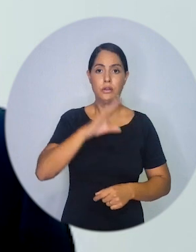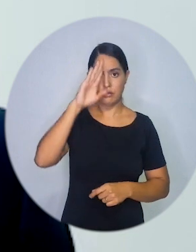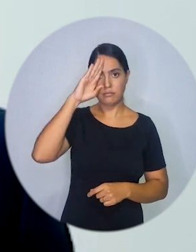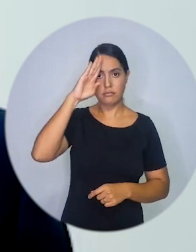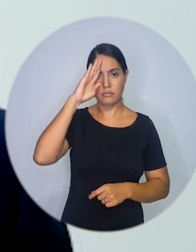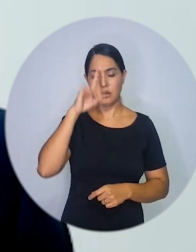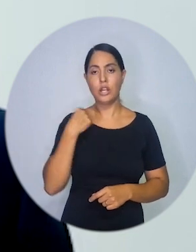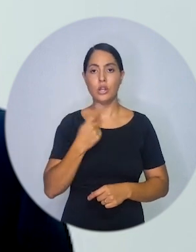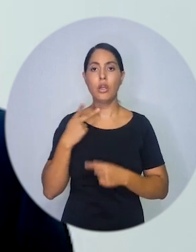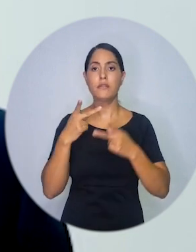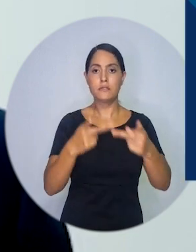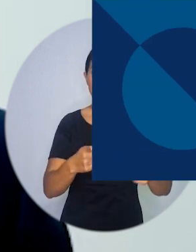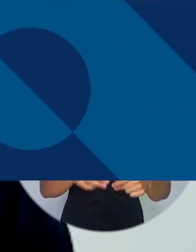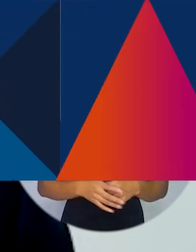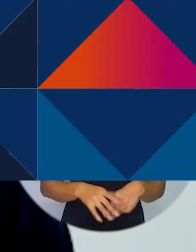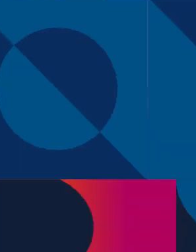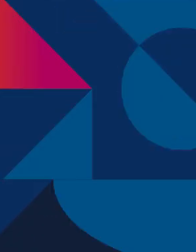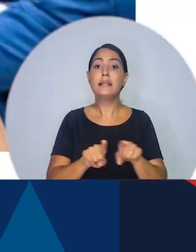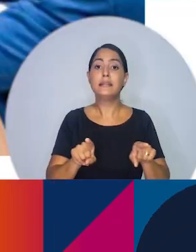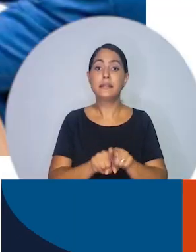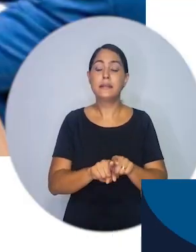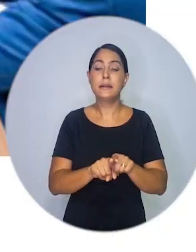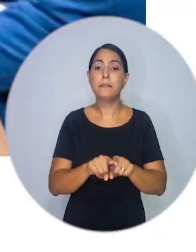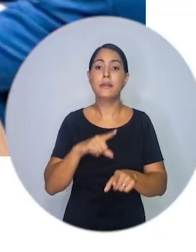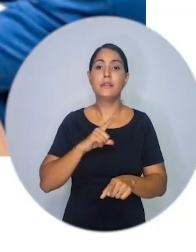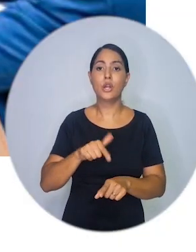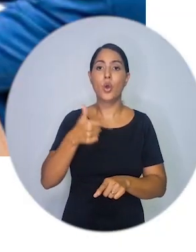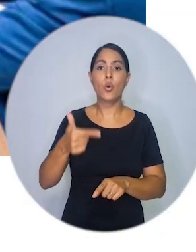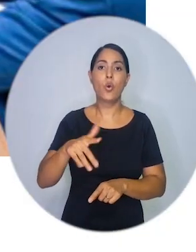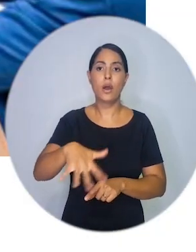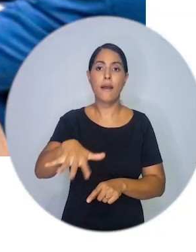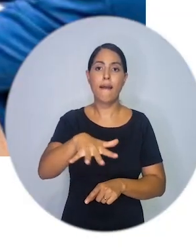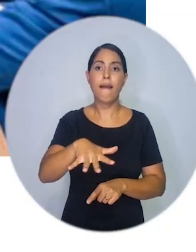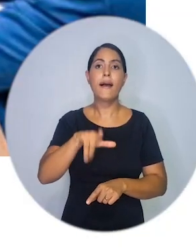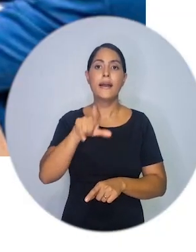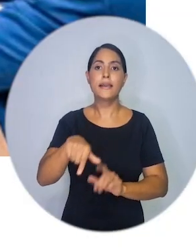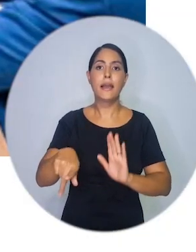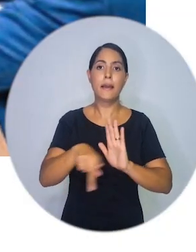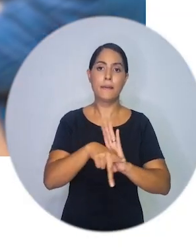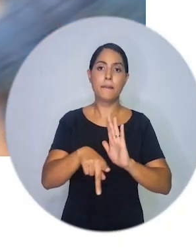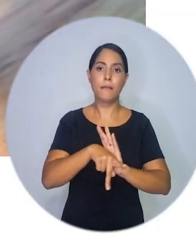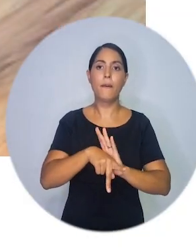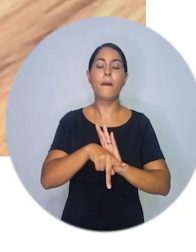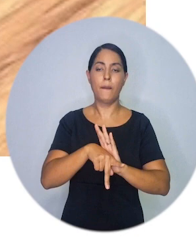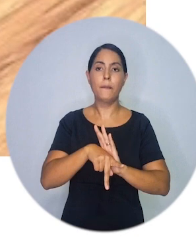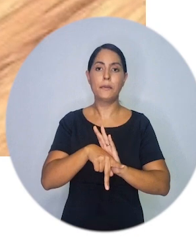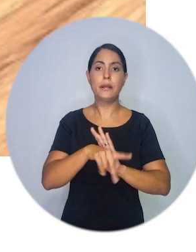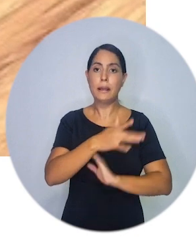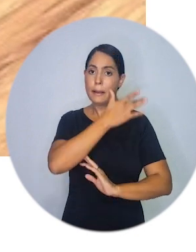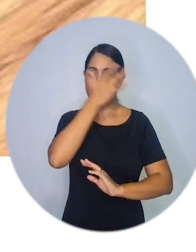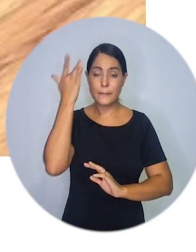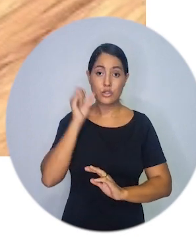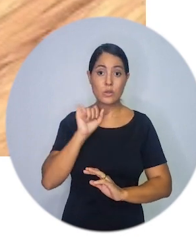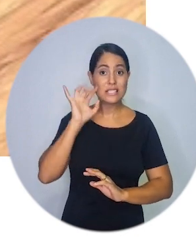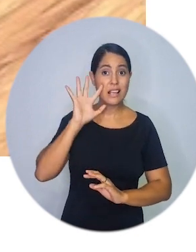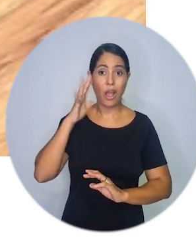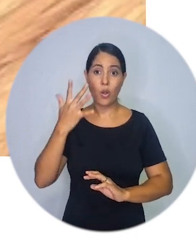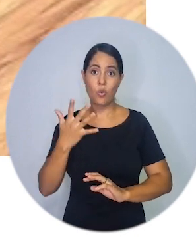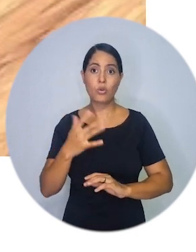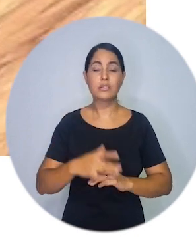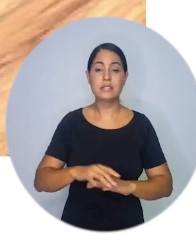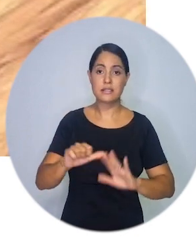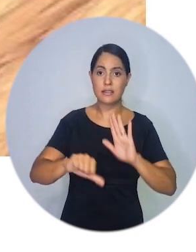ISE, que é um instituto que cuida de menores infratores, né? Os diálogos foram muito importantes. Tratamos